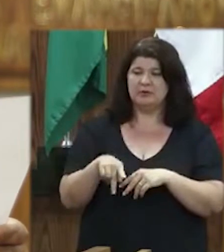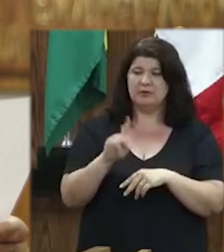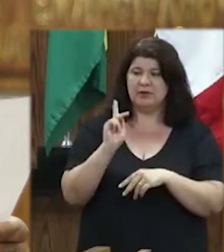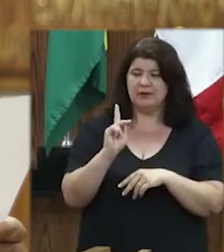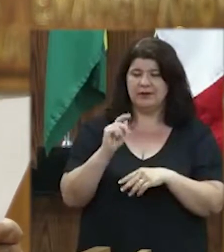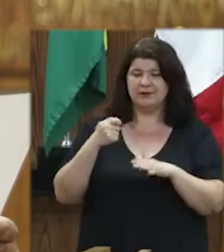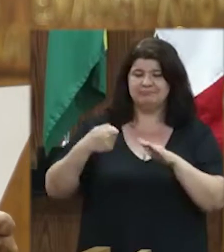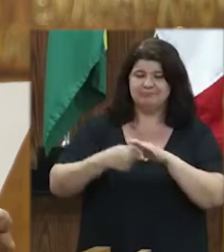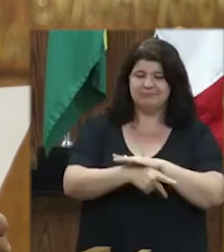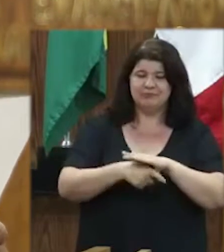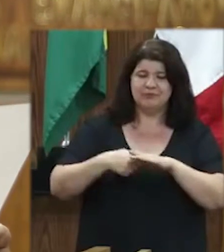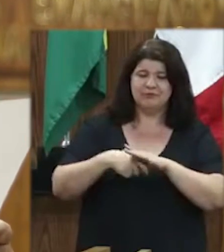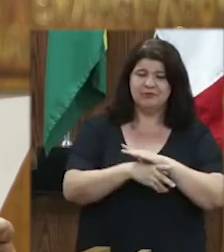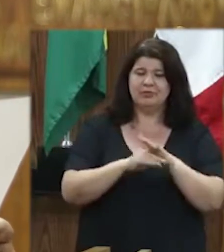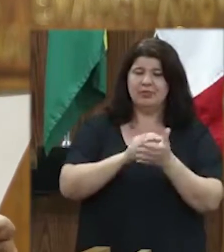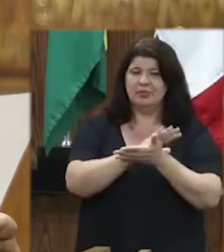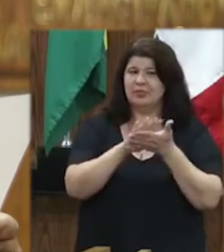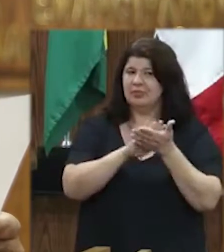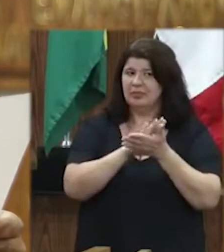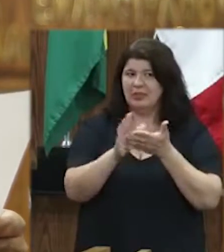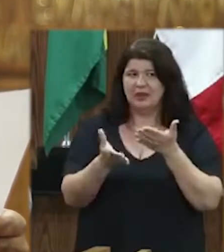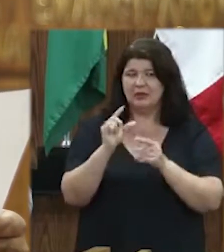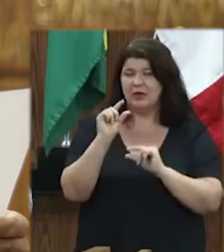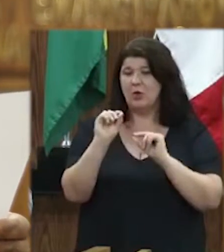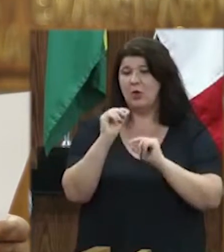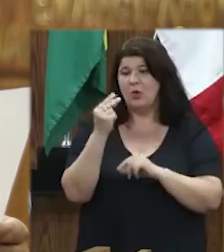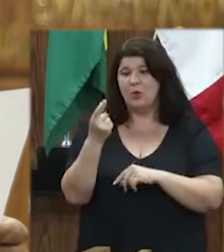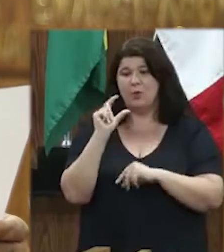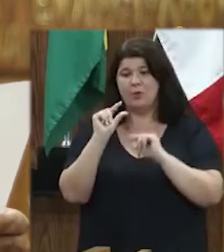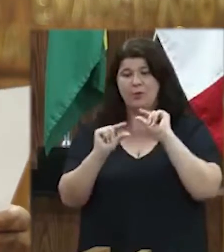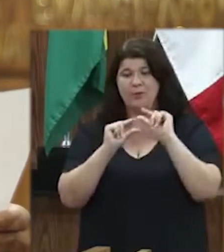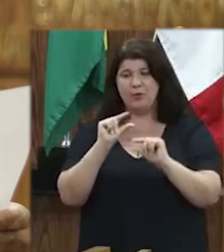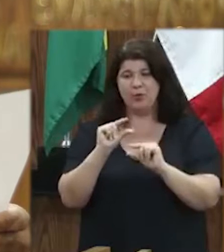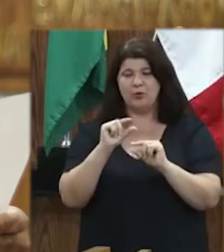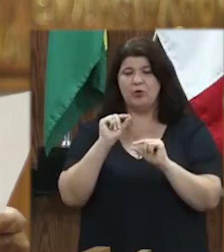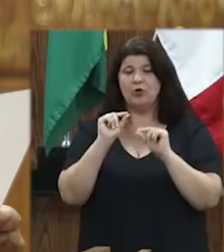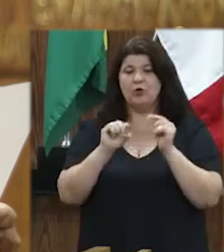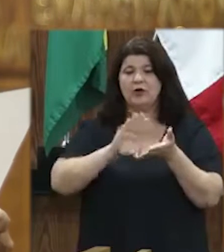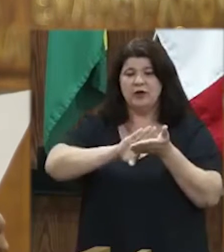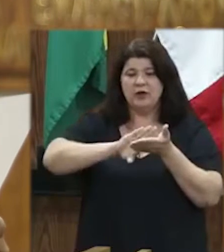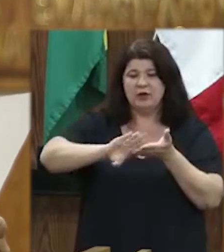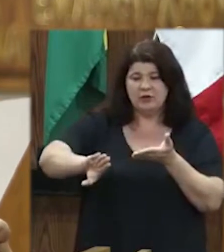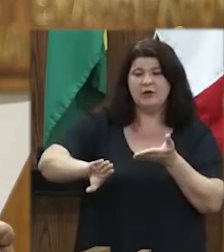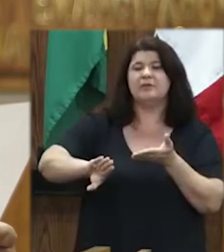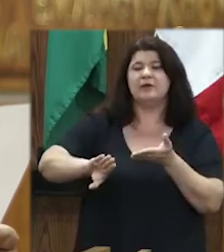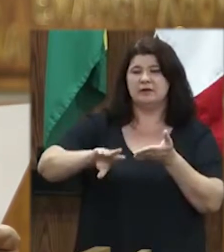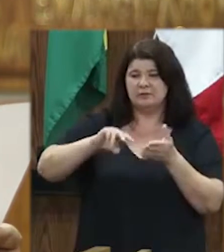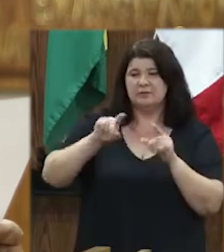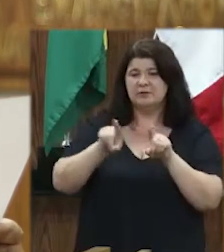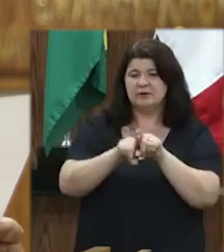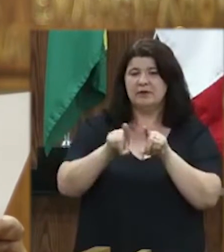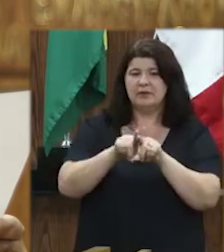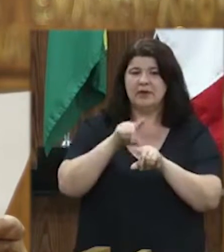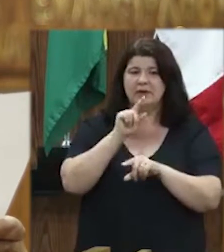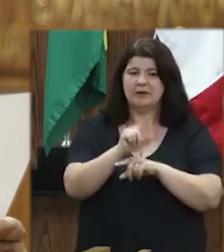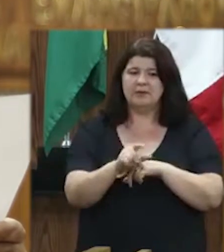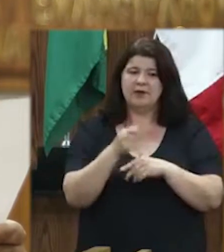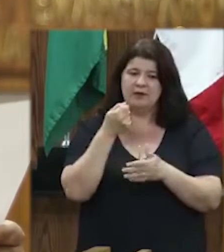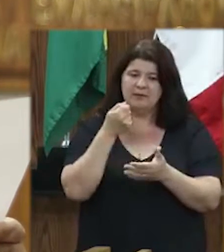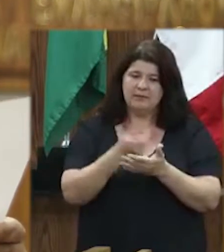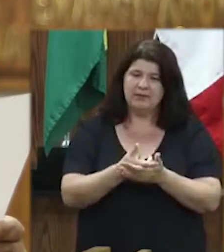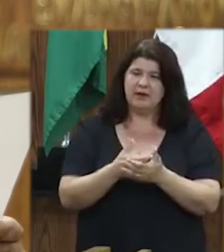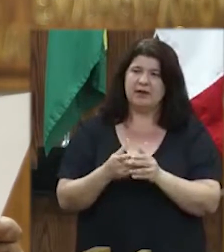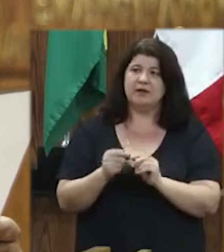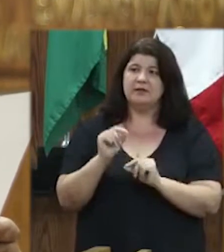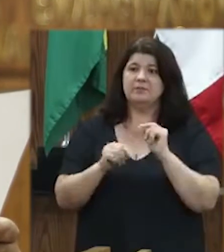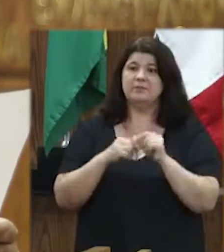investir os recursos do Fundeb, o que pode ter ocasionado sobras significativas. Ao deixar de executar o mínimo previsto do Fundeb